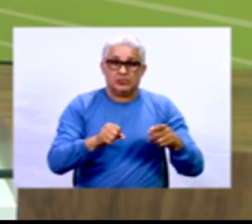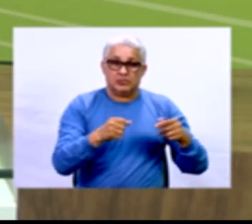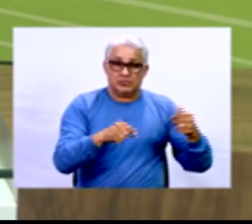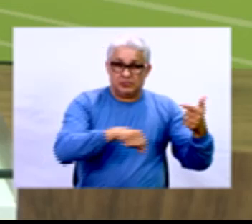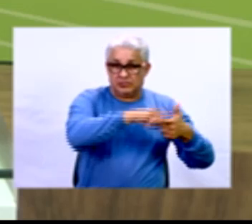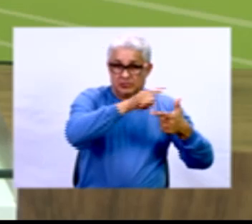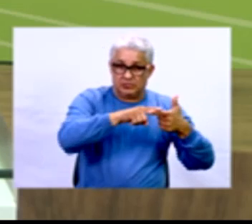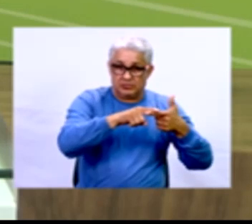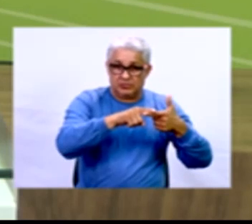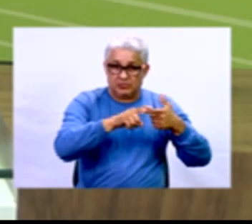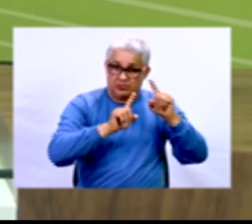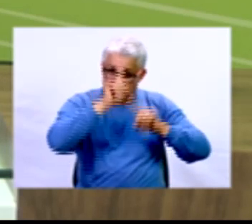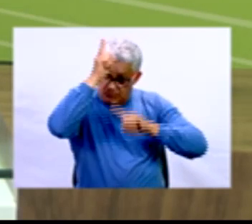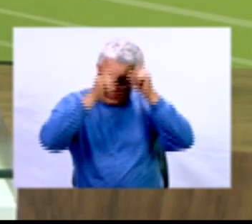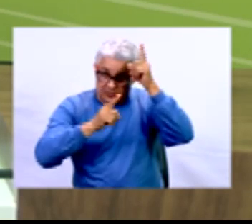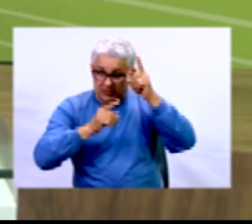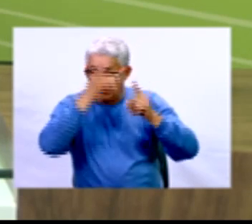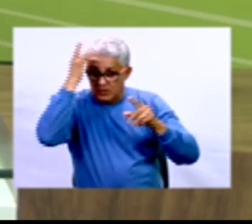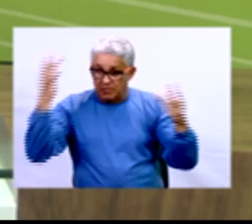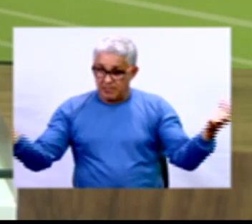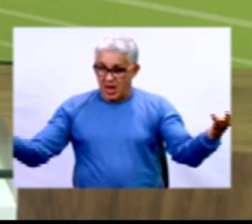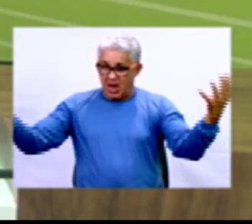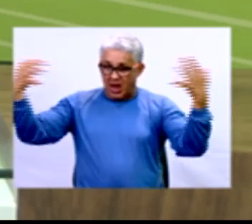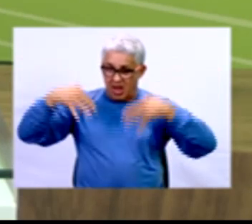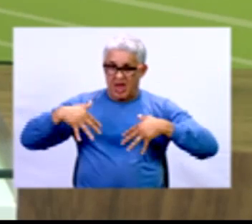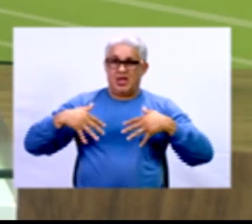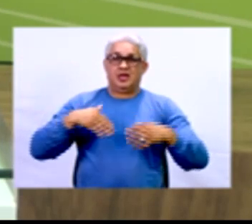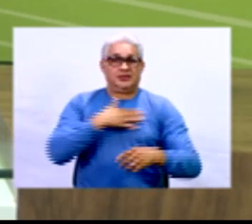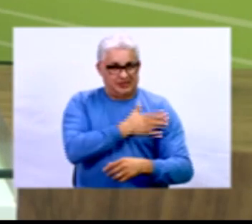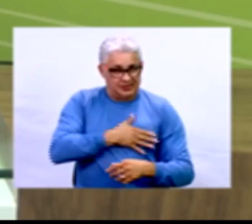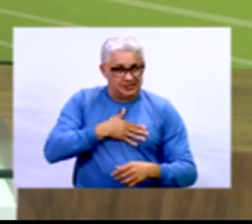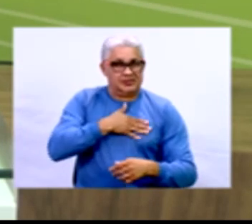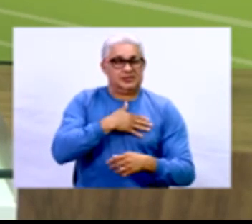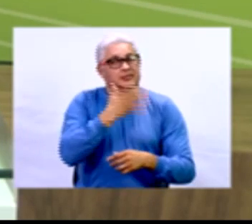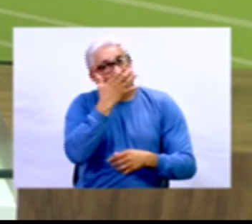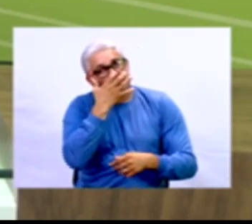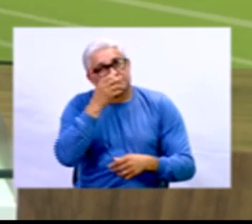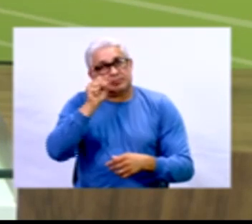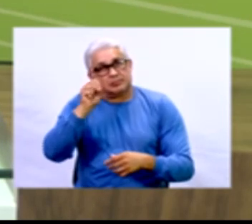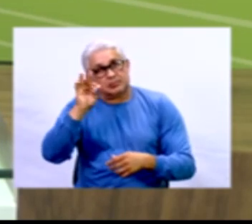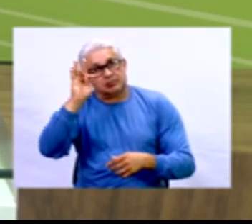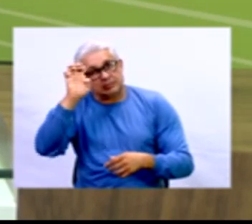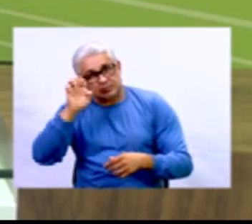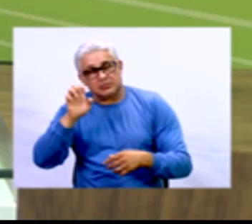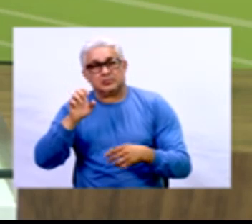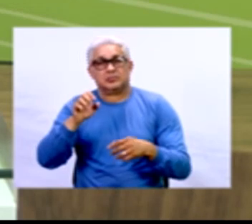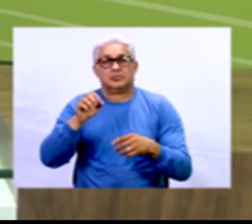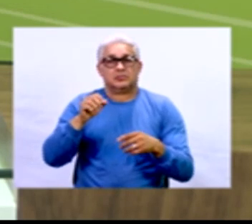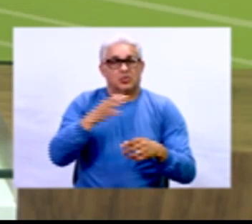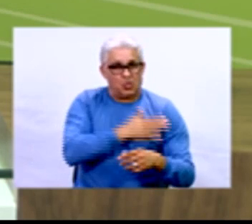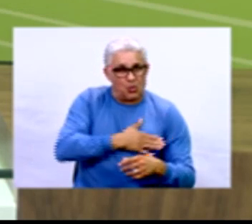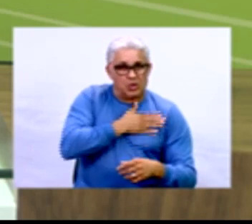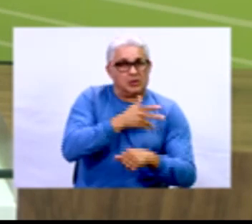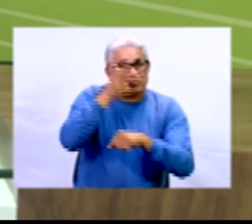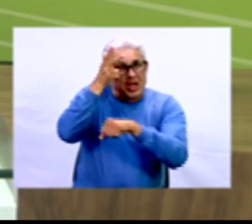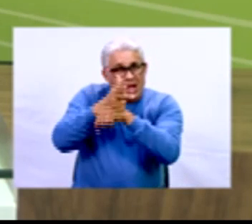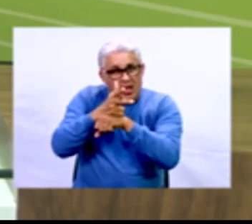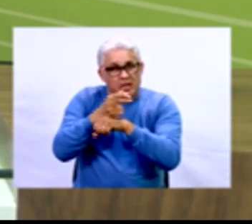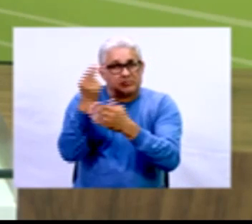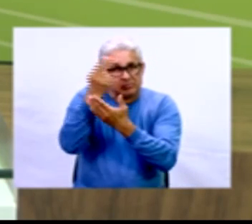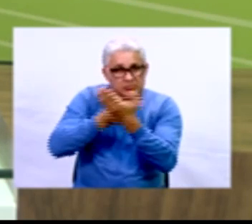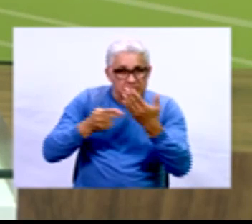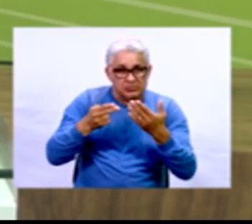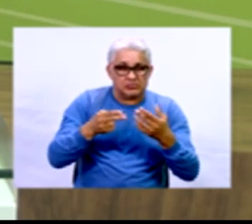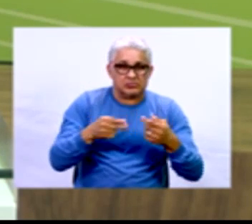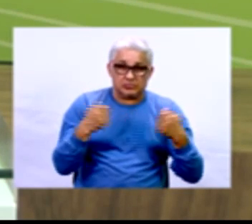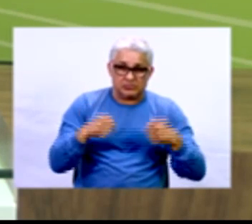disse, o público venha, goste do nosso site, goste da nossa vinheta, enfim. Temos que